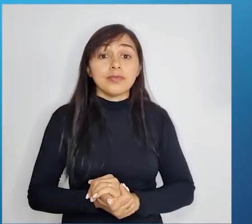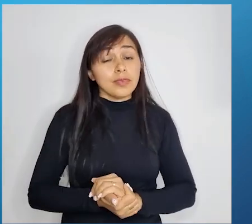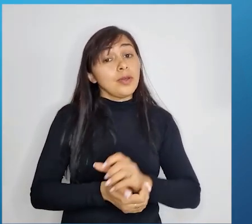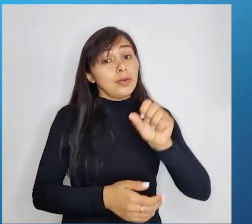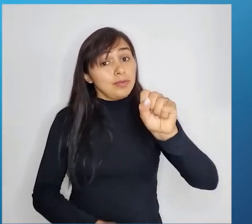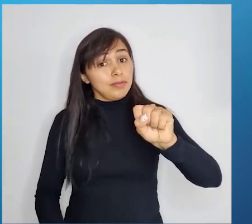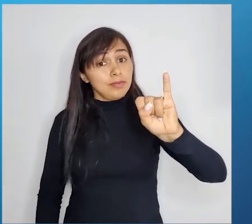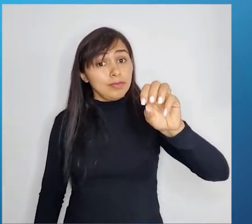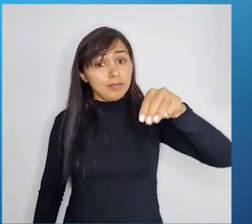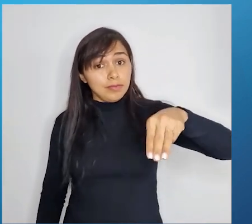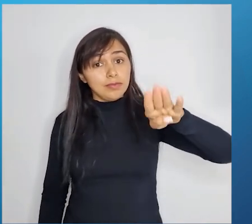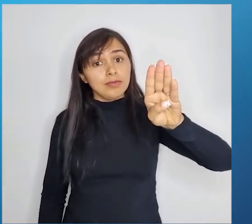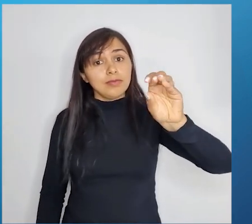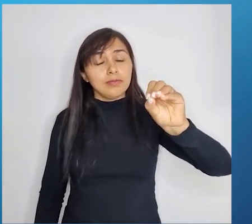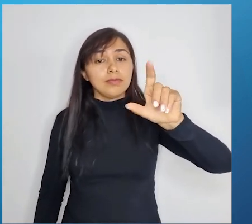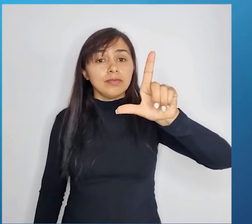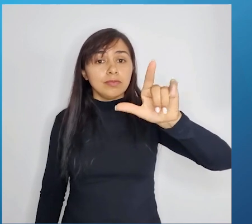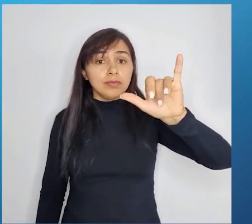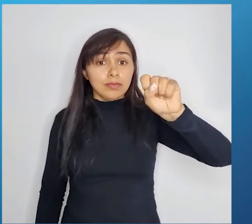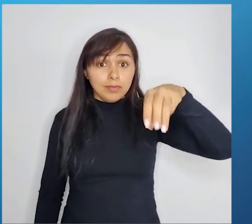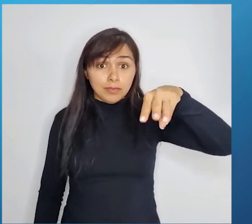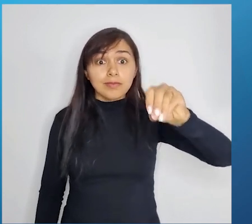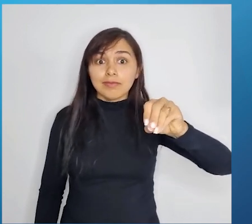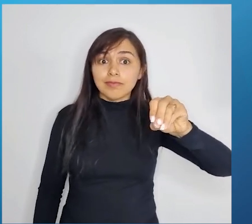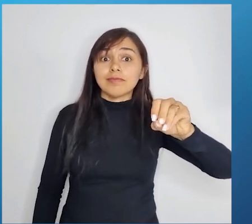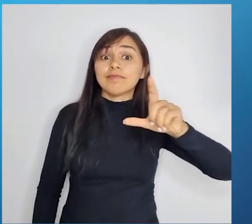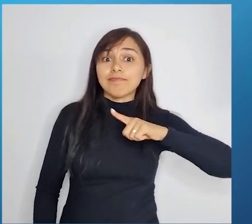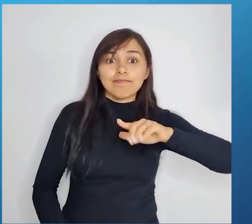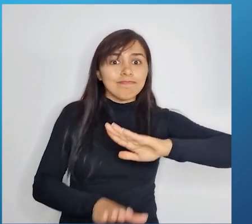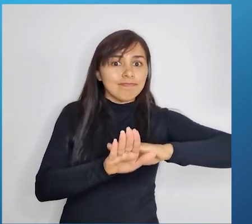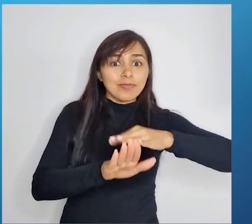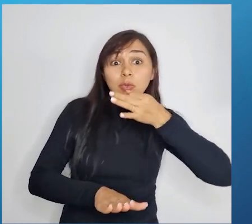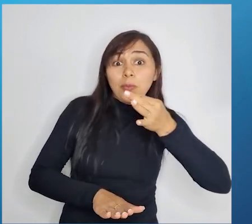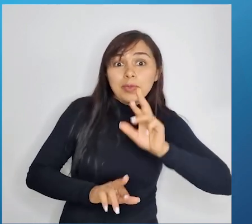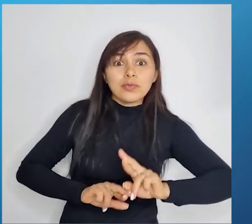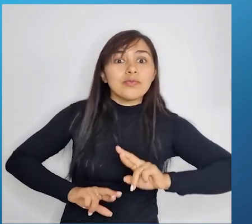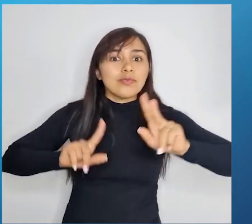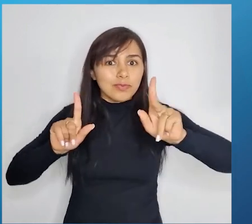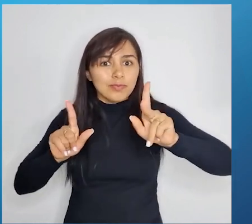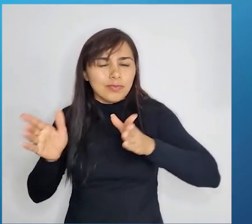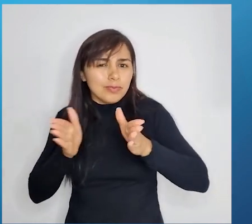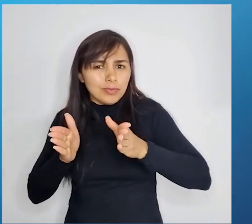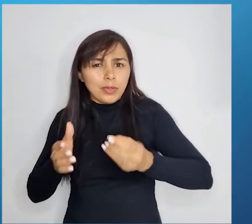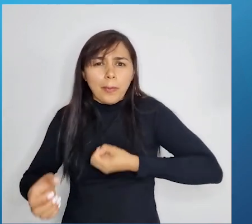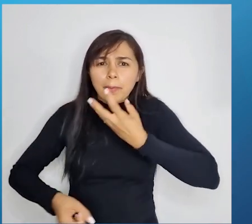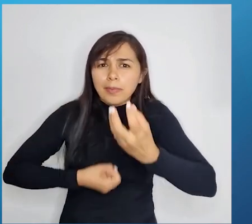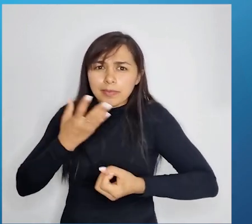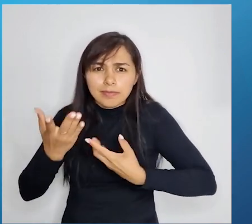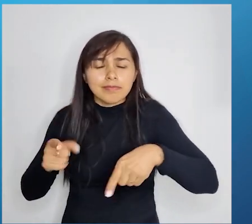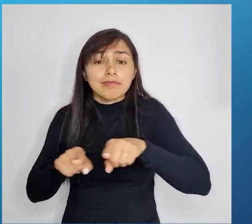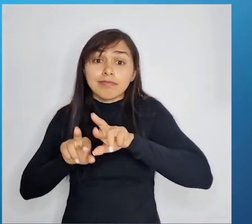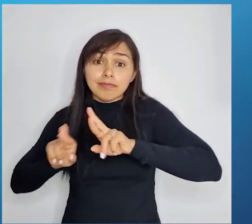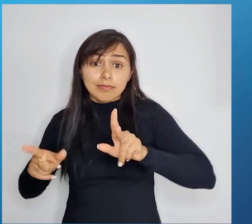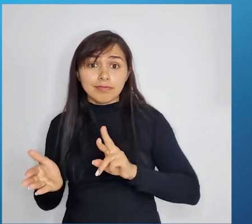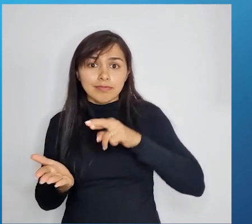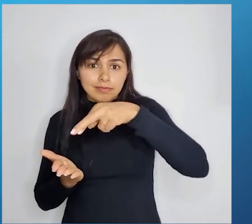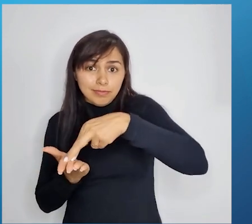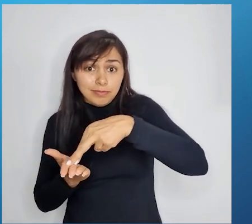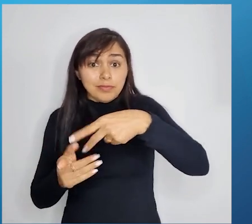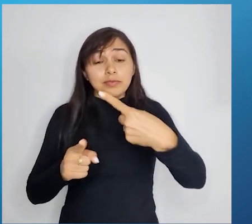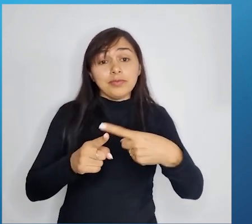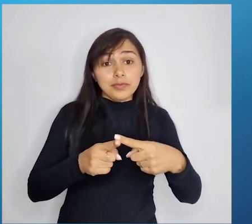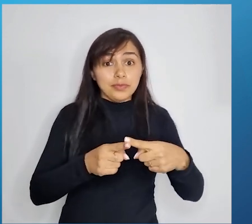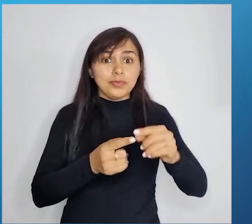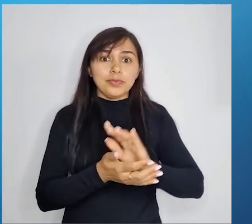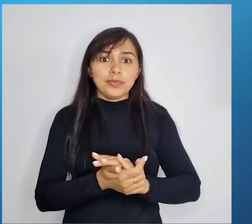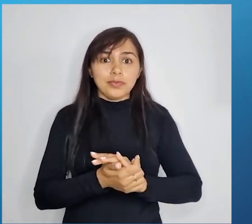uma reação ao parnasianismo e ao realismo, o simbolismo propunha uma poesia mais